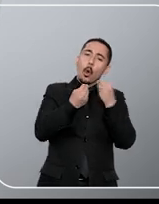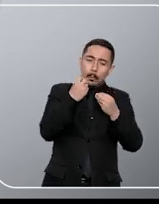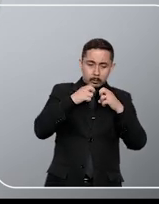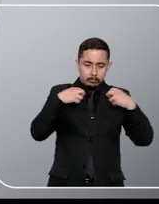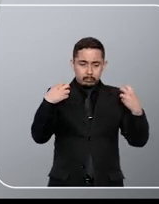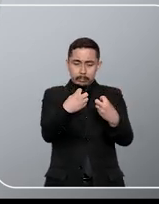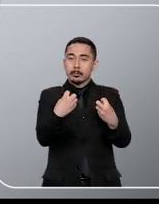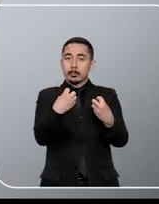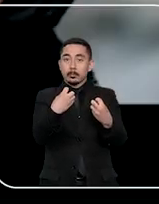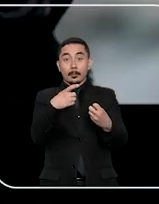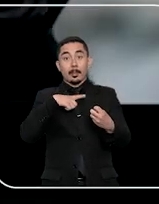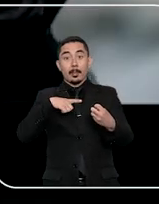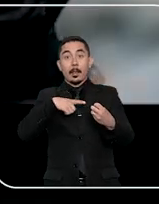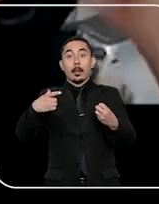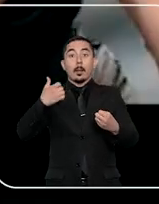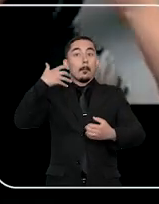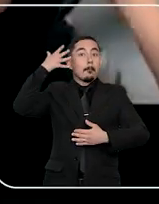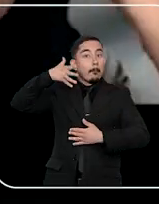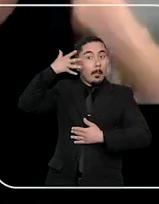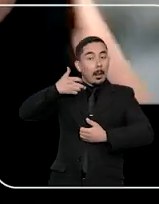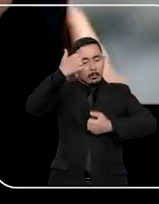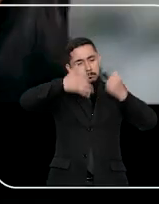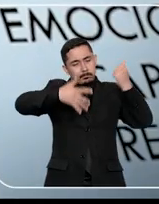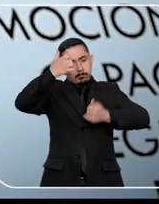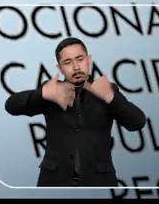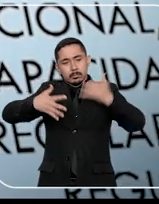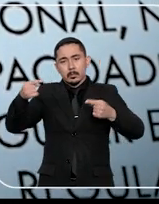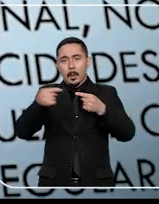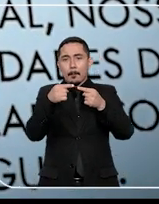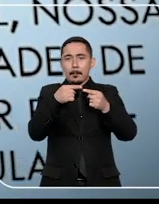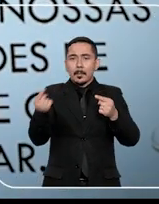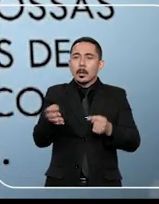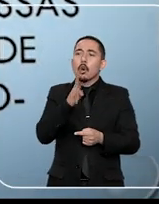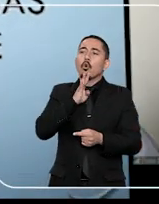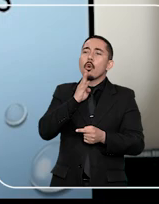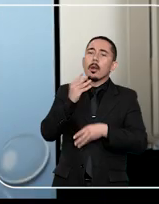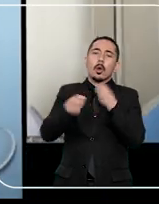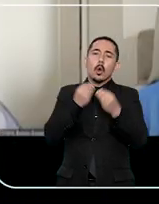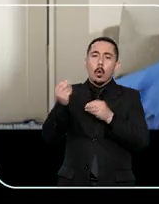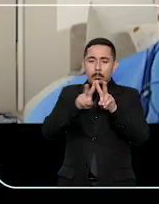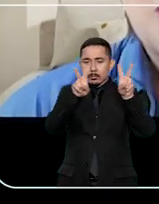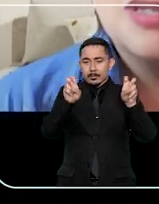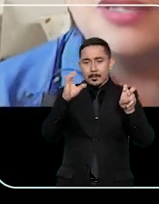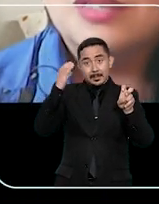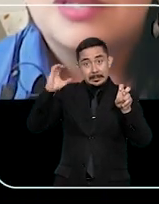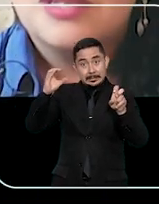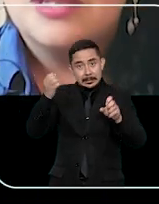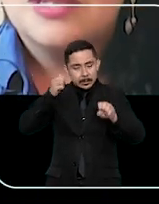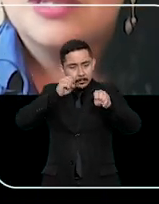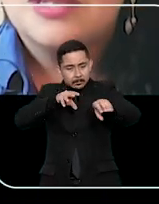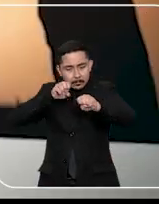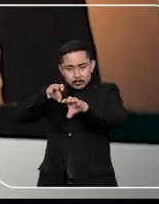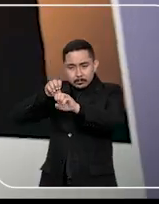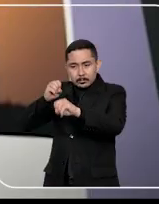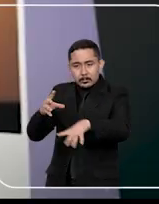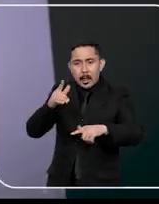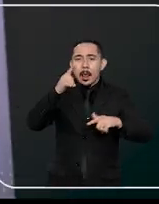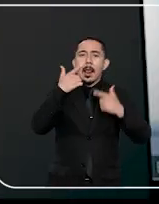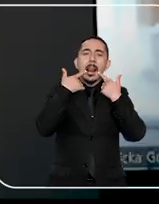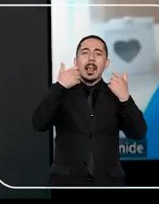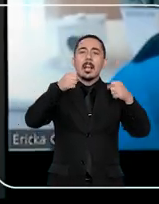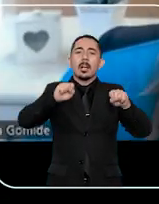oferecem palestras que levam conhecimento científico sobre o desenvolvimento infantil em linguagem simples a